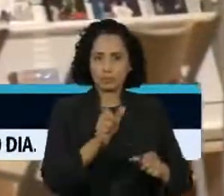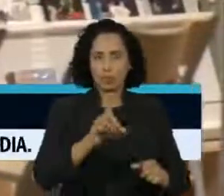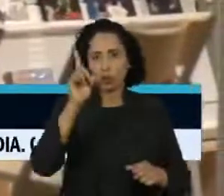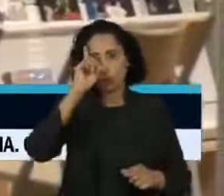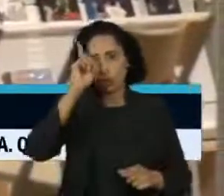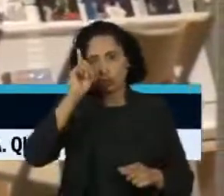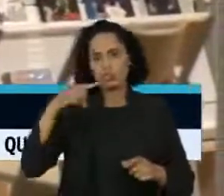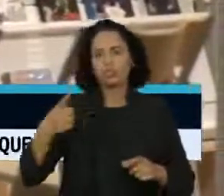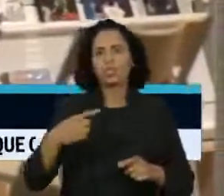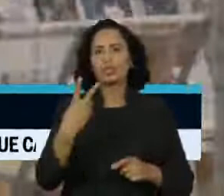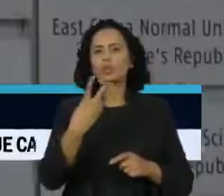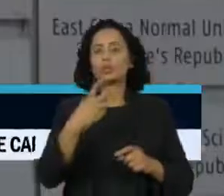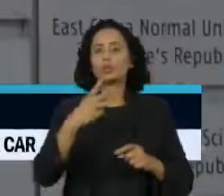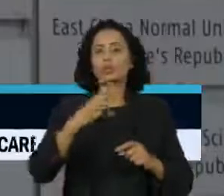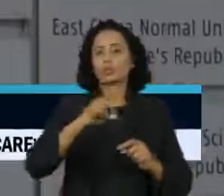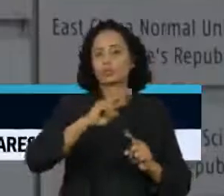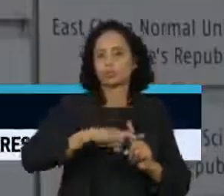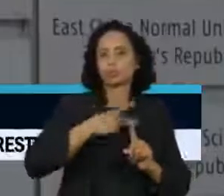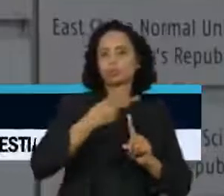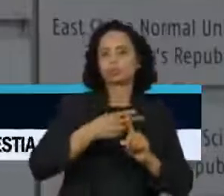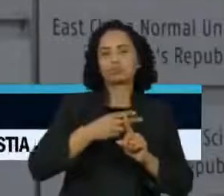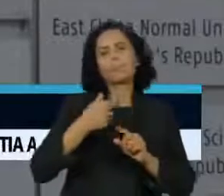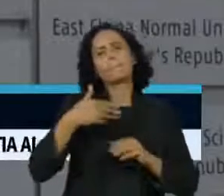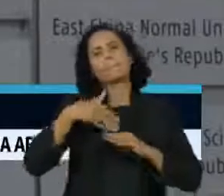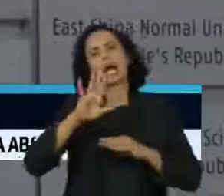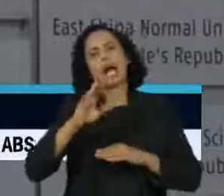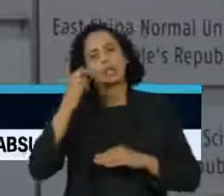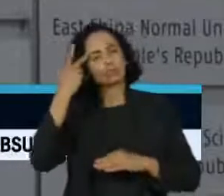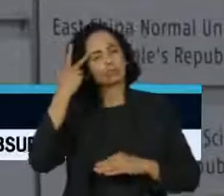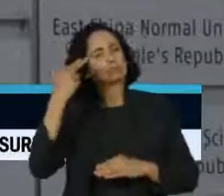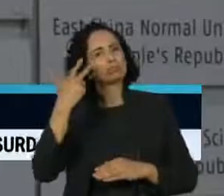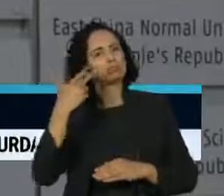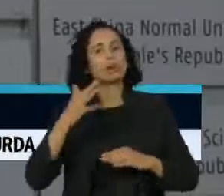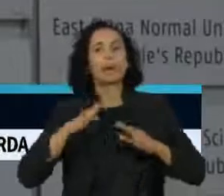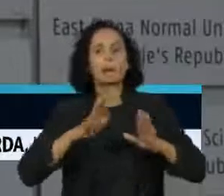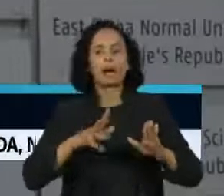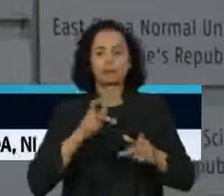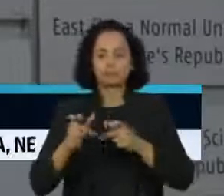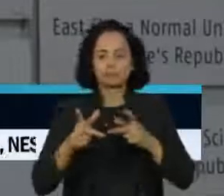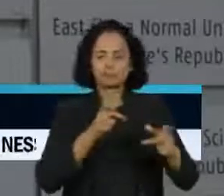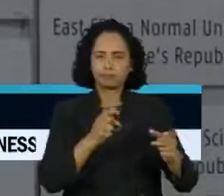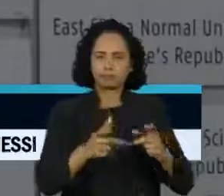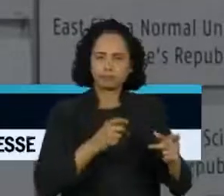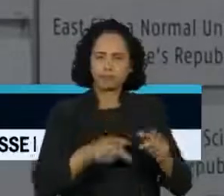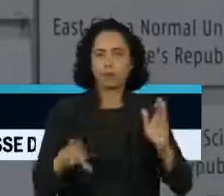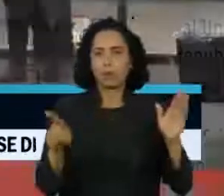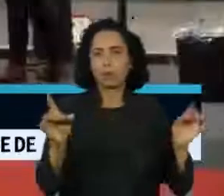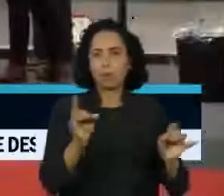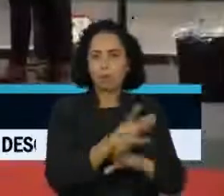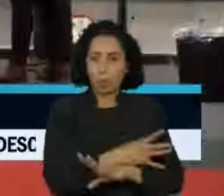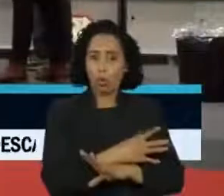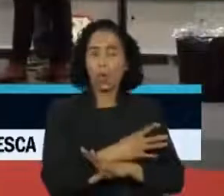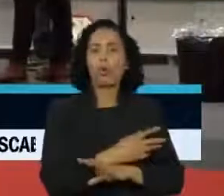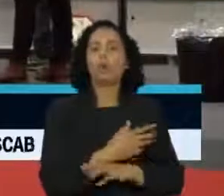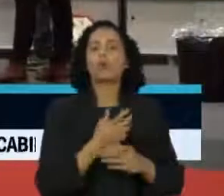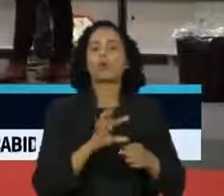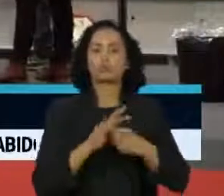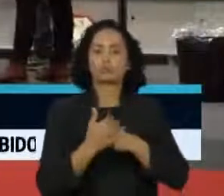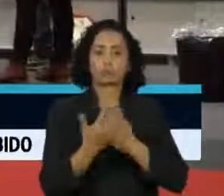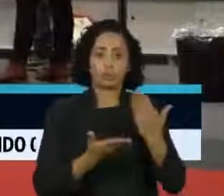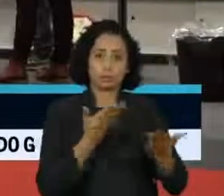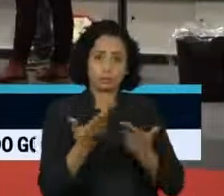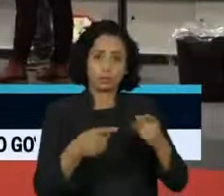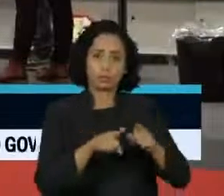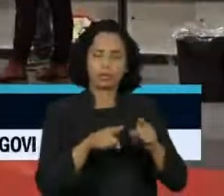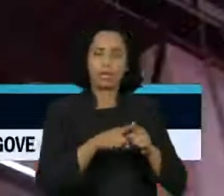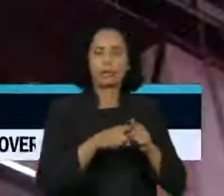que o normal. É necessário apresentar o passaporte sanitário comprovando a vacinação completa contra a Covid, algum comprovante de recuperação da doença ou um